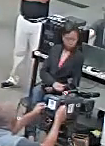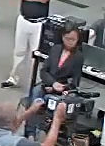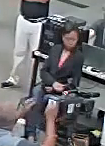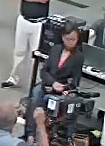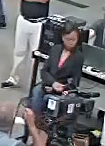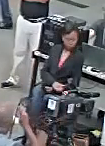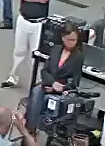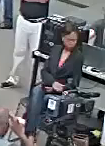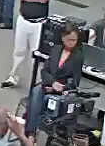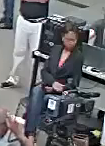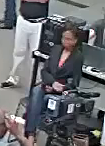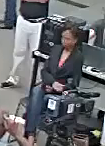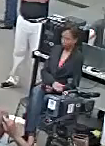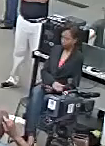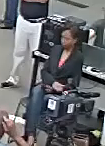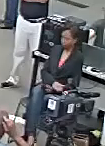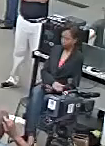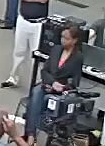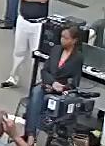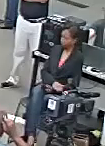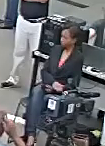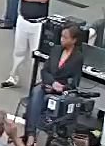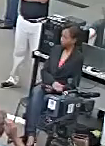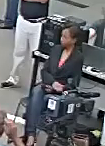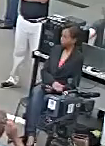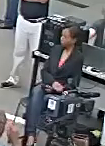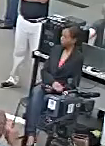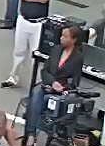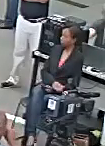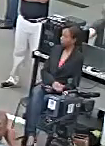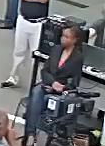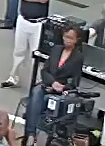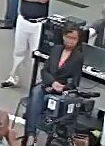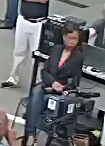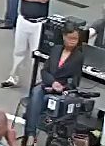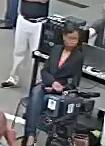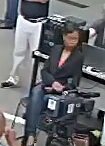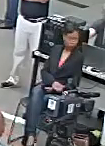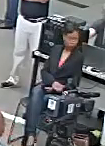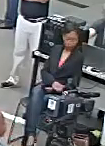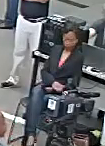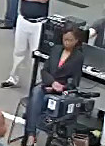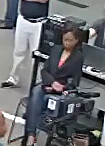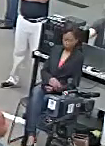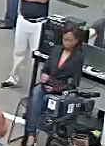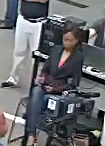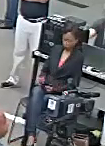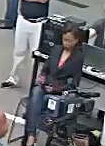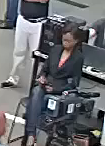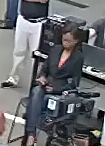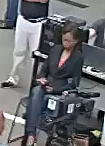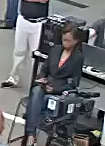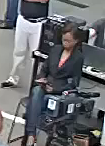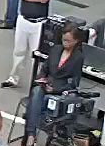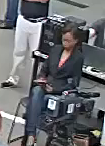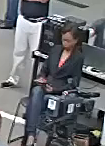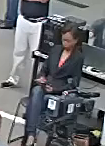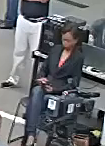várias leis daquele selo maldito porque eu sou vítima de dentro de coletivo trabalhadora de